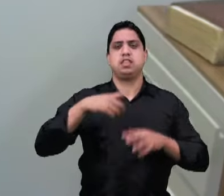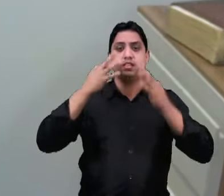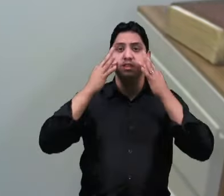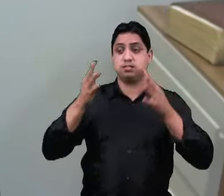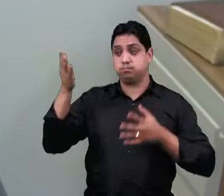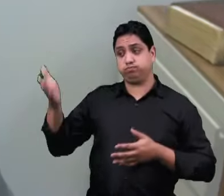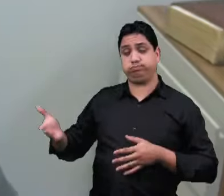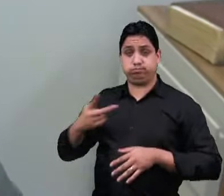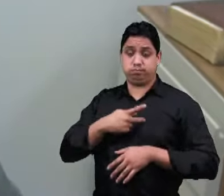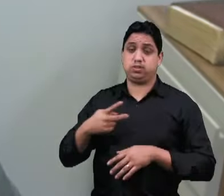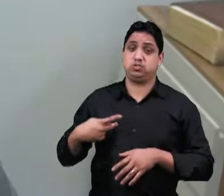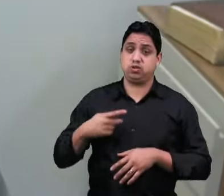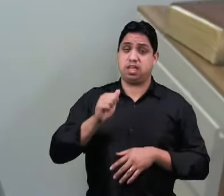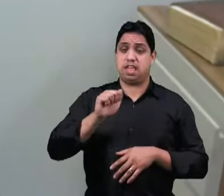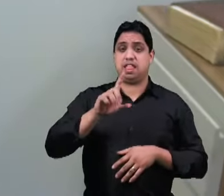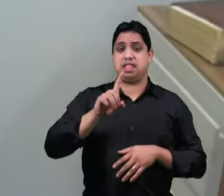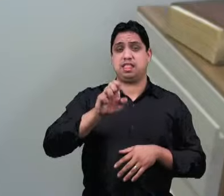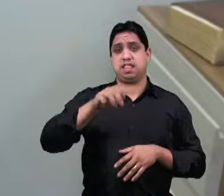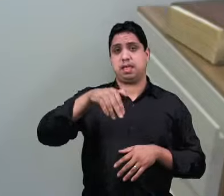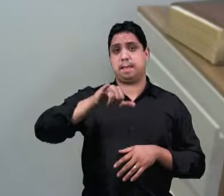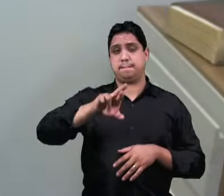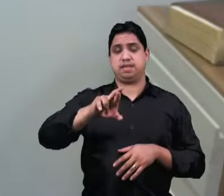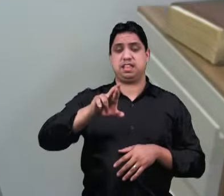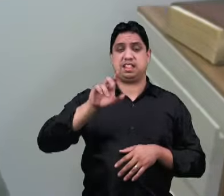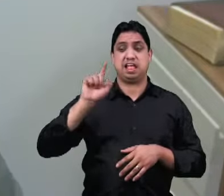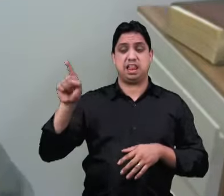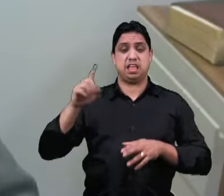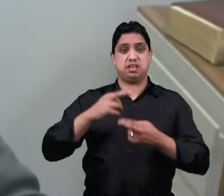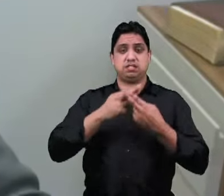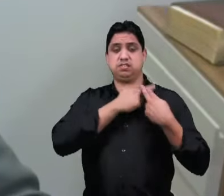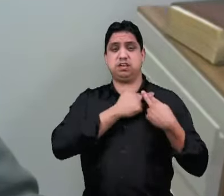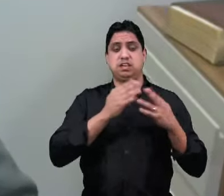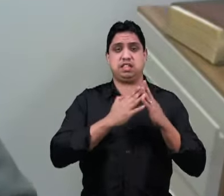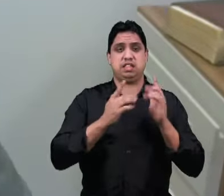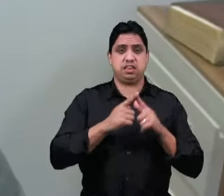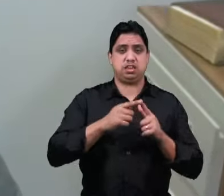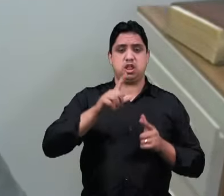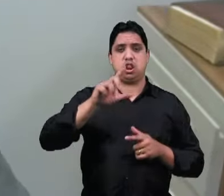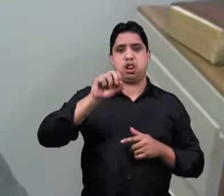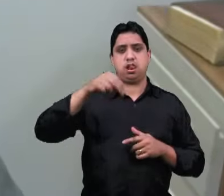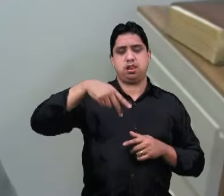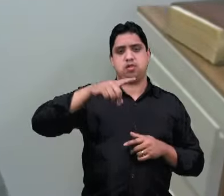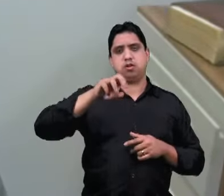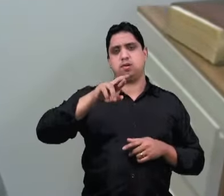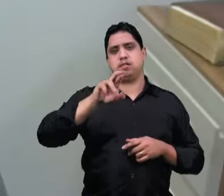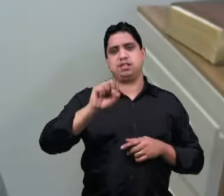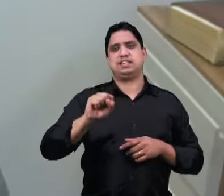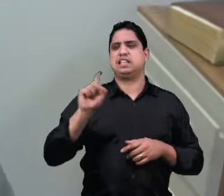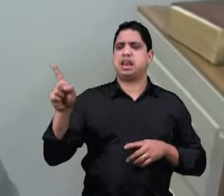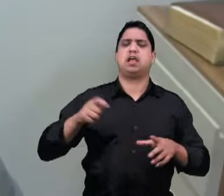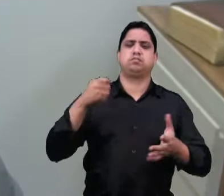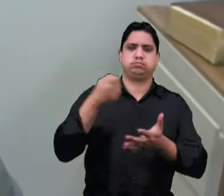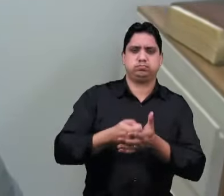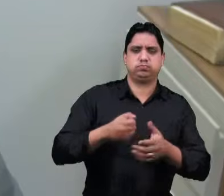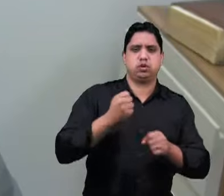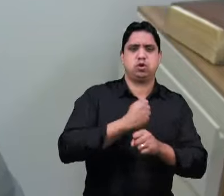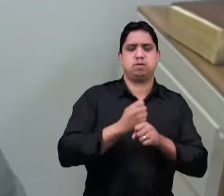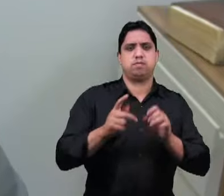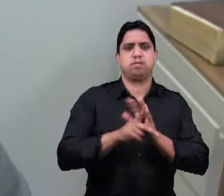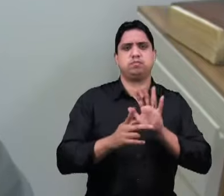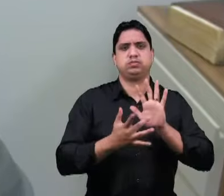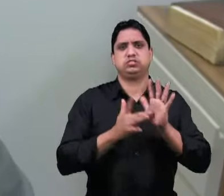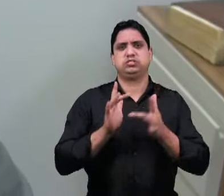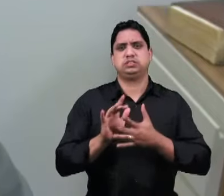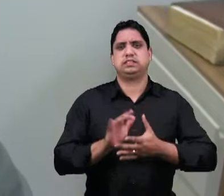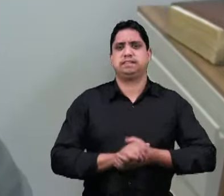Ademir Lodge, que está à frente ali da igreja em Londres, já morou em Milão, na Itália, e está realizando a obra do Senhor Jesus.